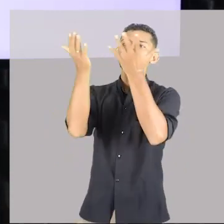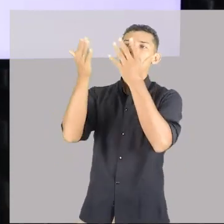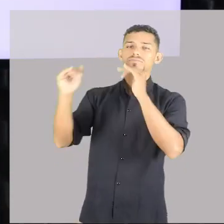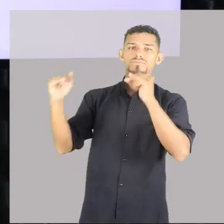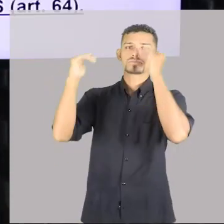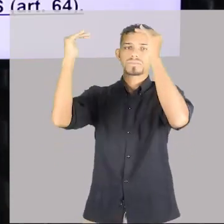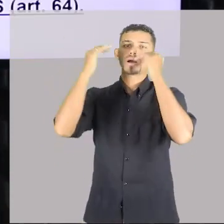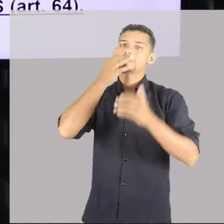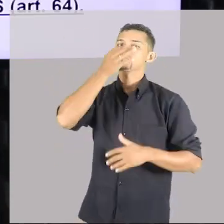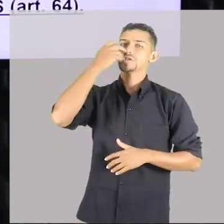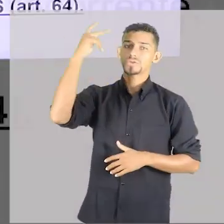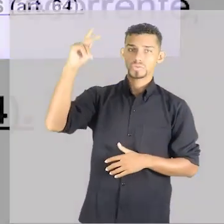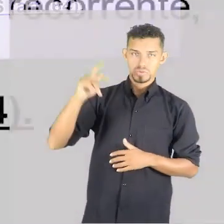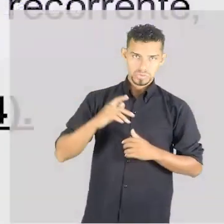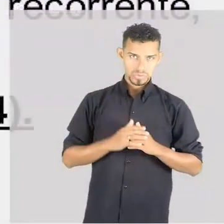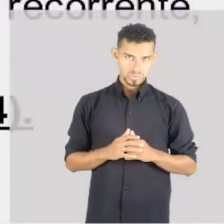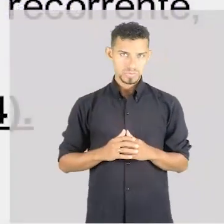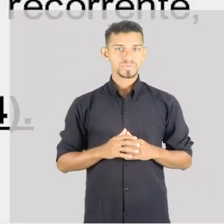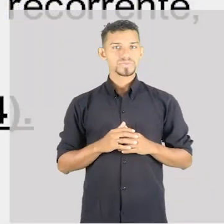superior.